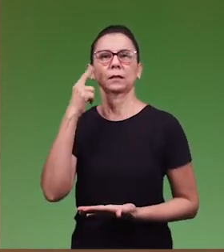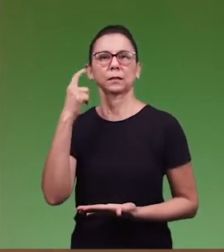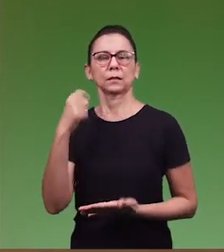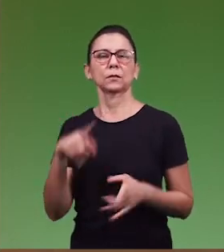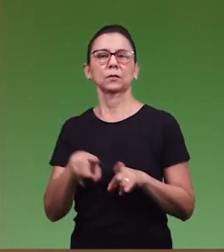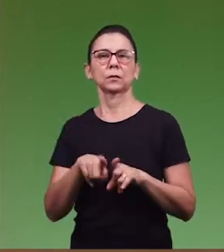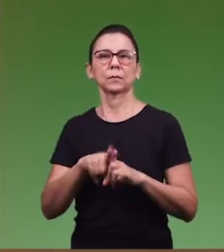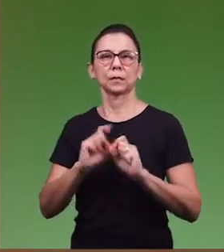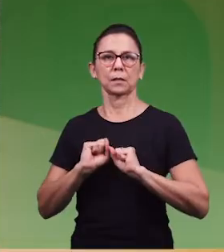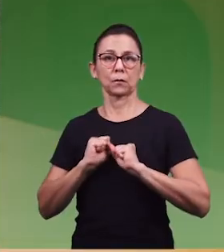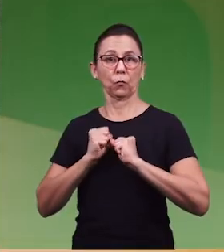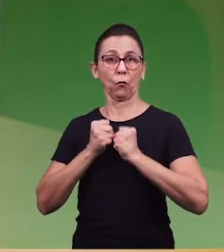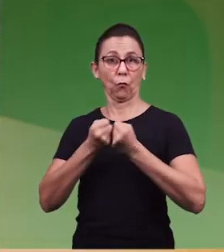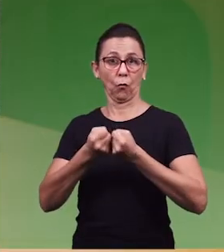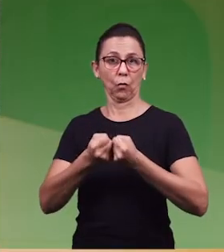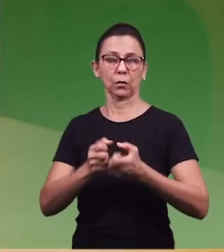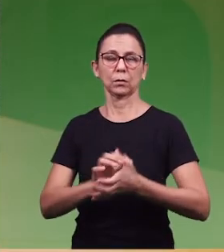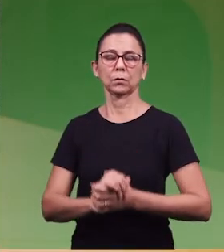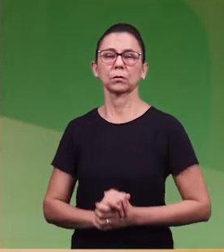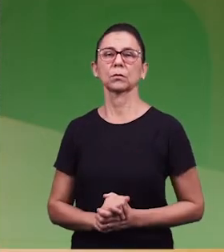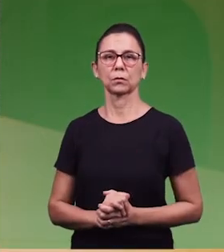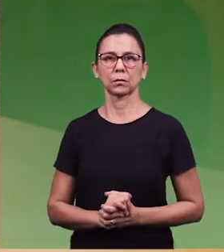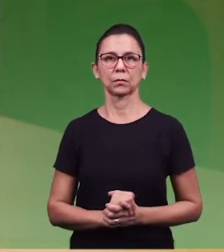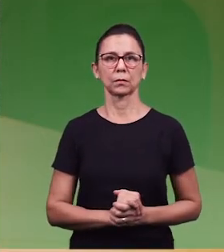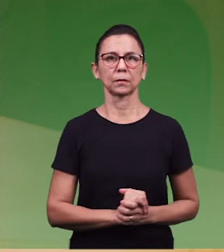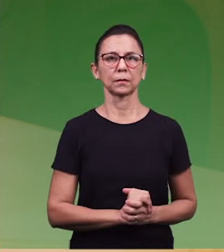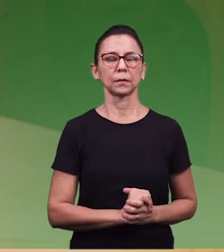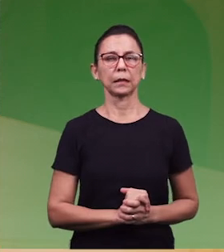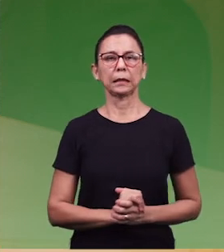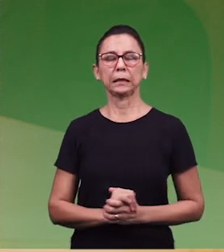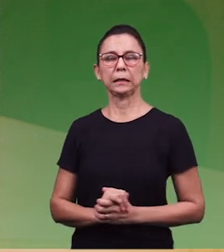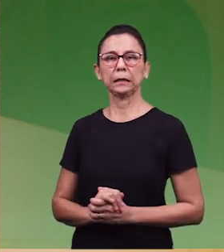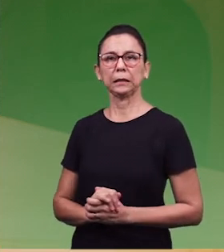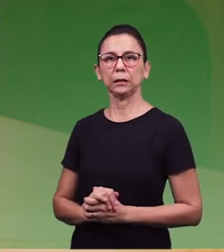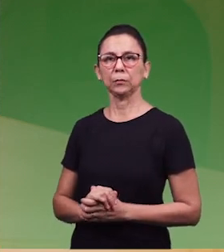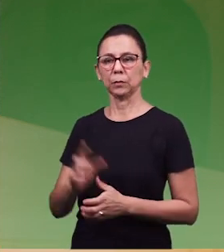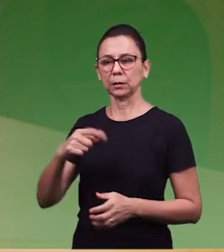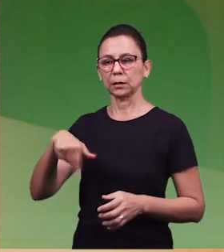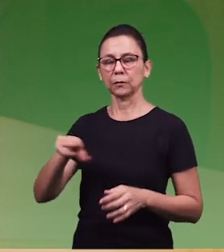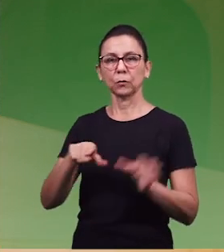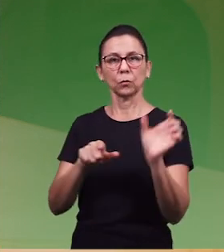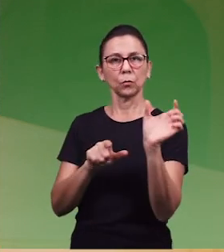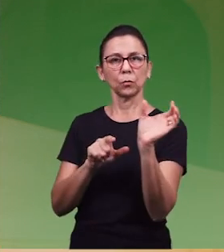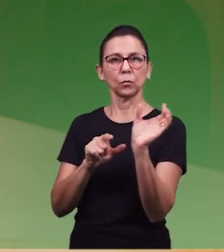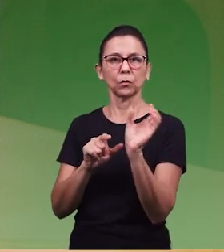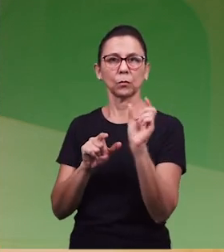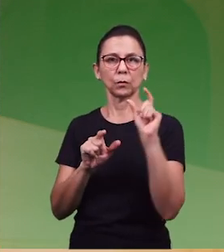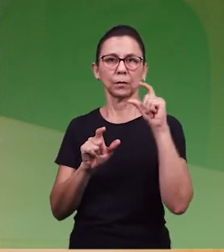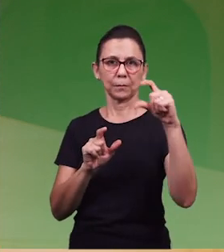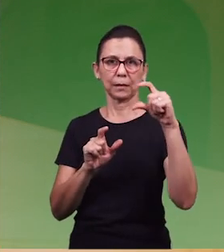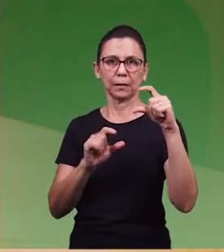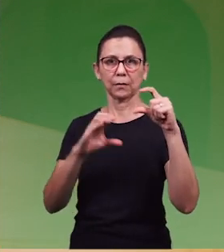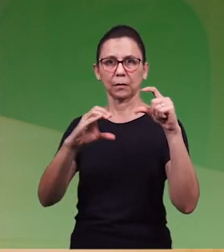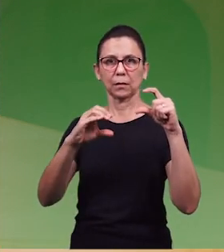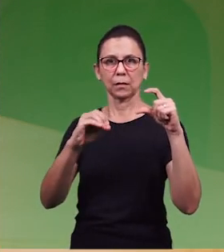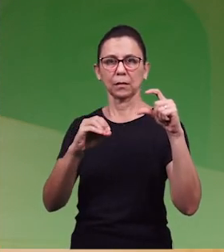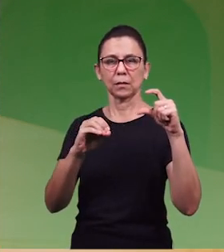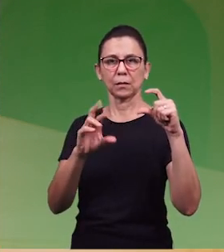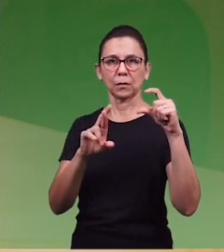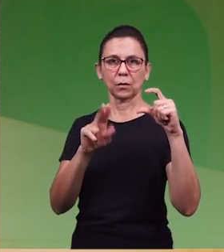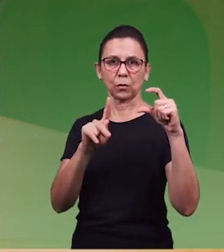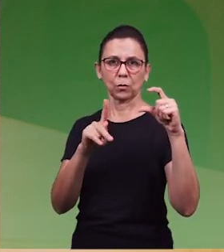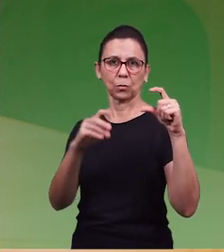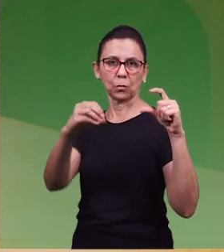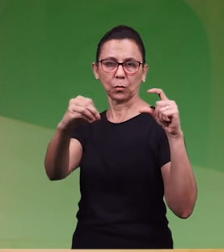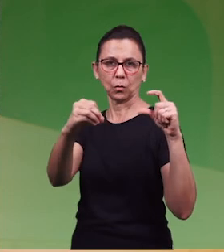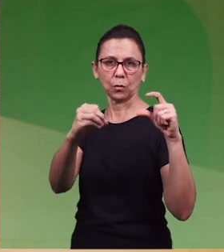palavra corpo está presente ali no partir do pão, que é a comunhão. E nas orações estava ali o clamor da igreja. A